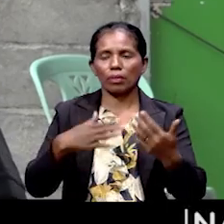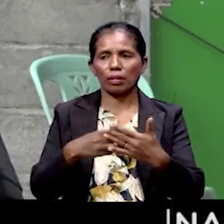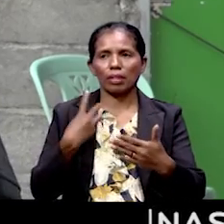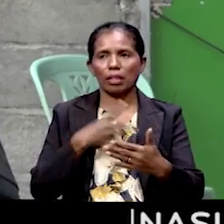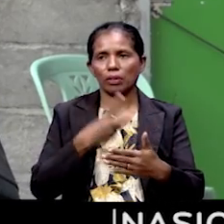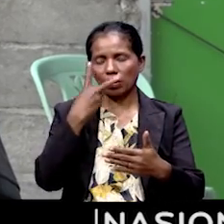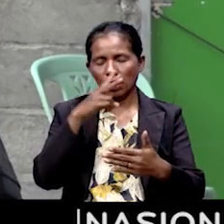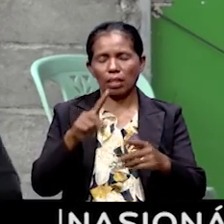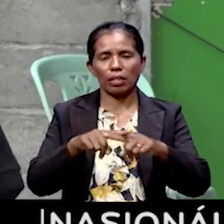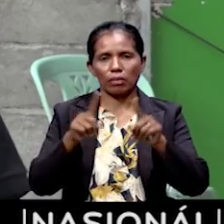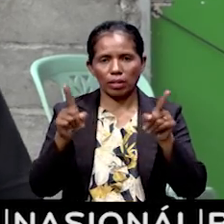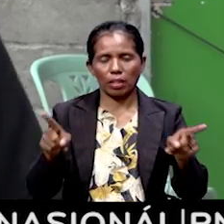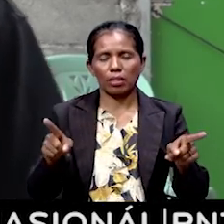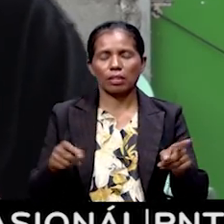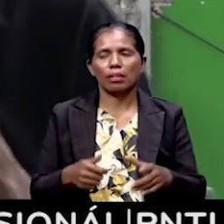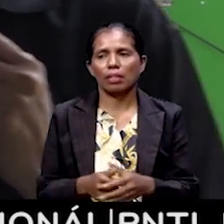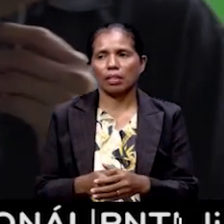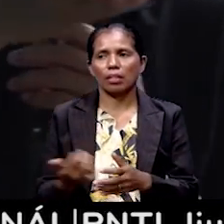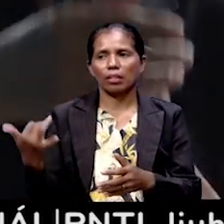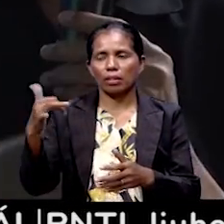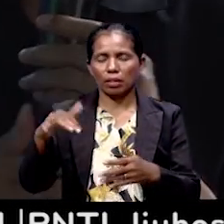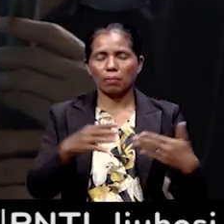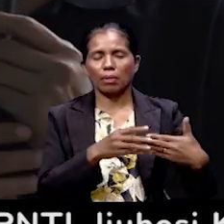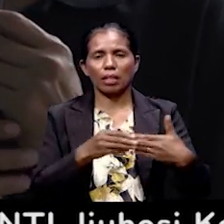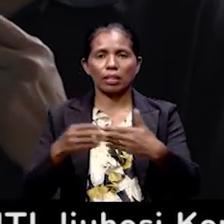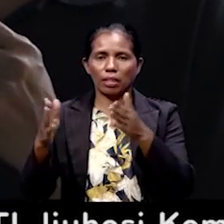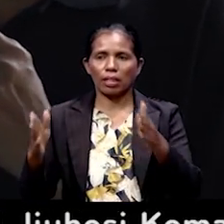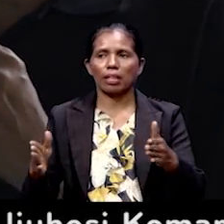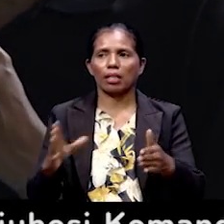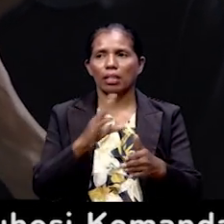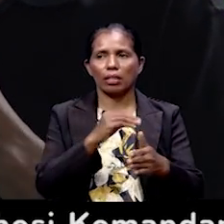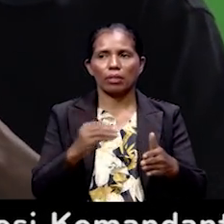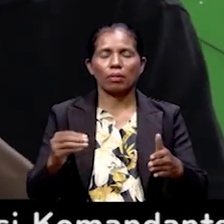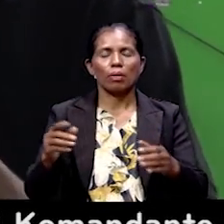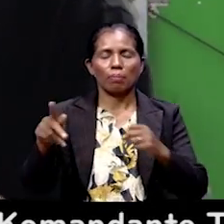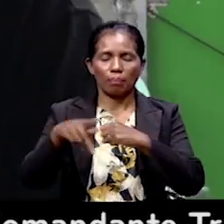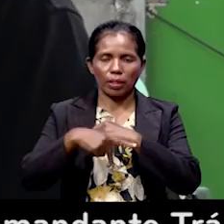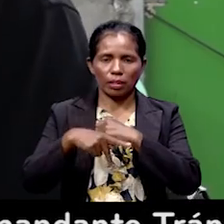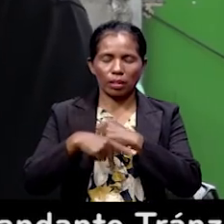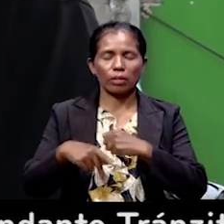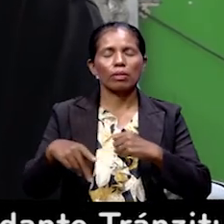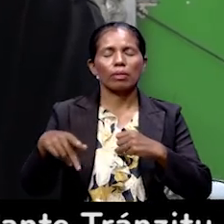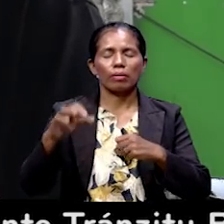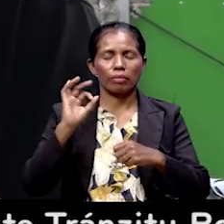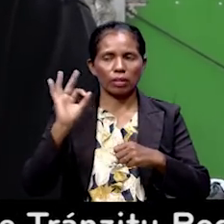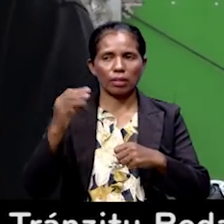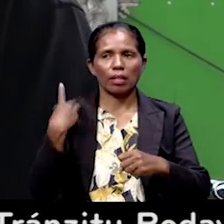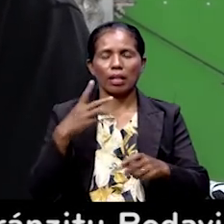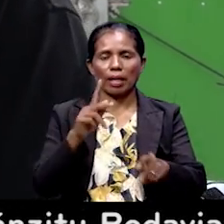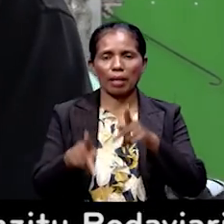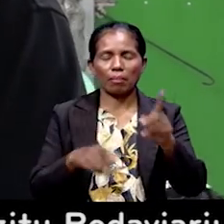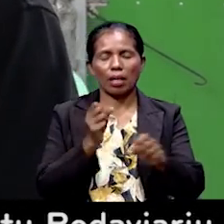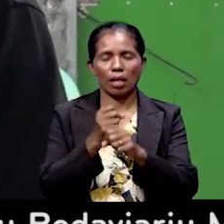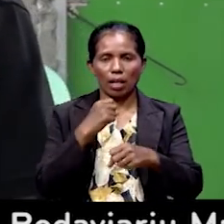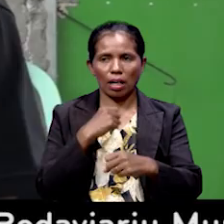haré diferenças ne be, mak sira ne be o conteona, o Fretilling ne be maka, é mais possível tomar